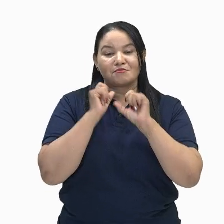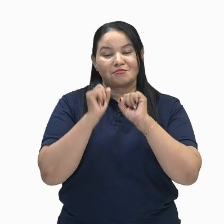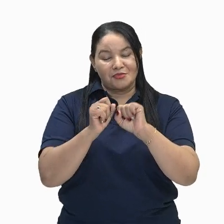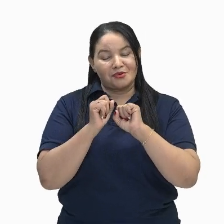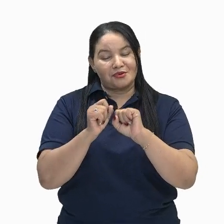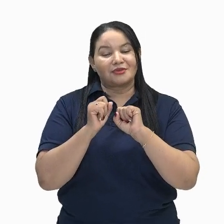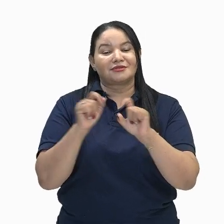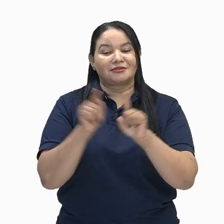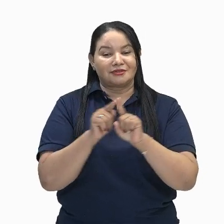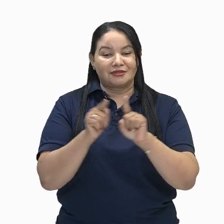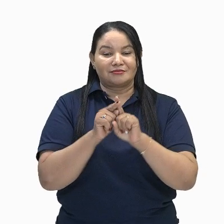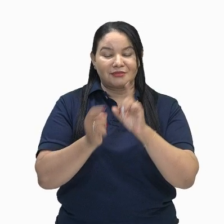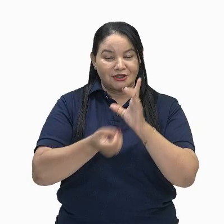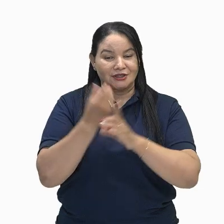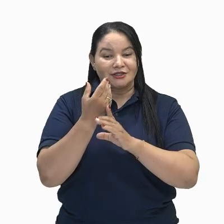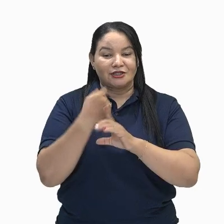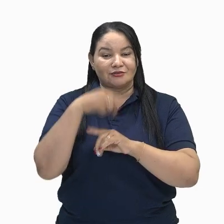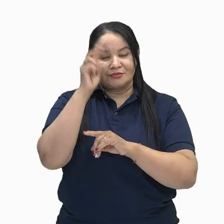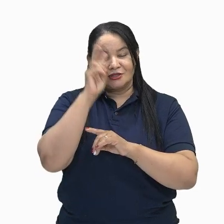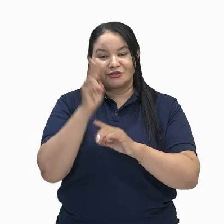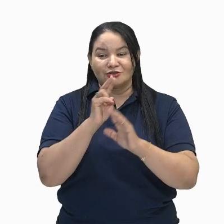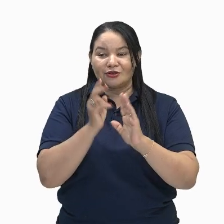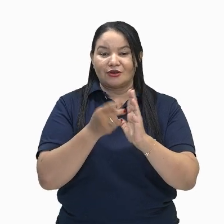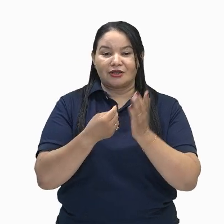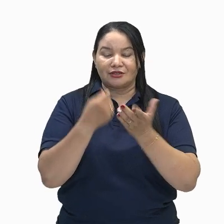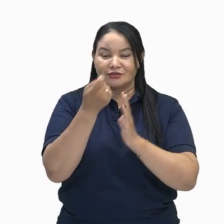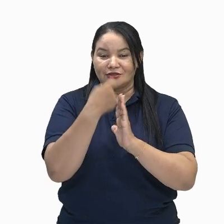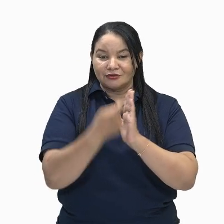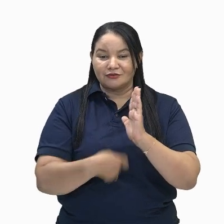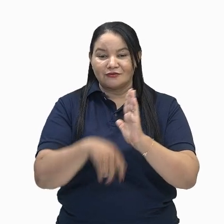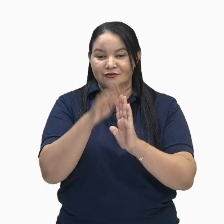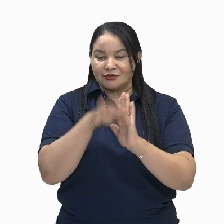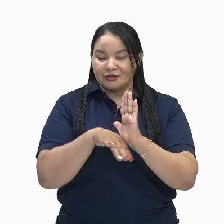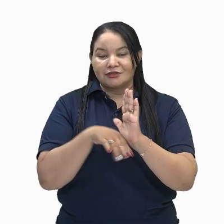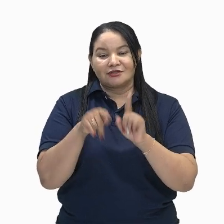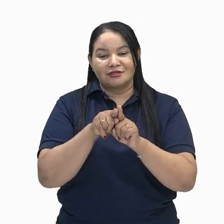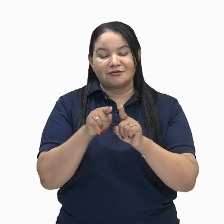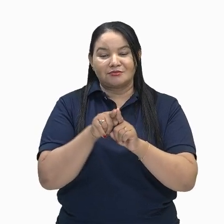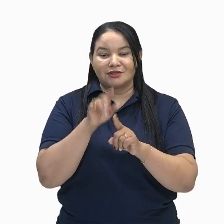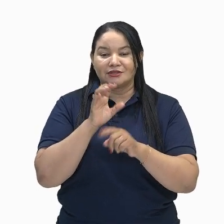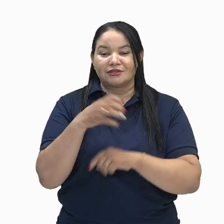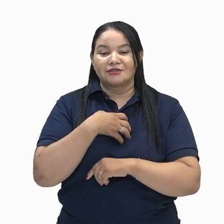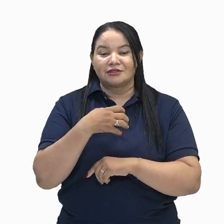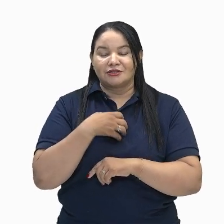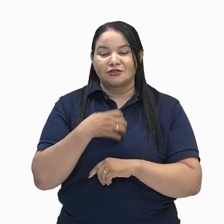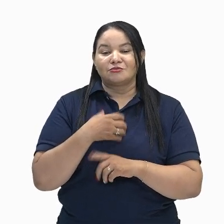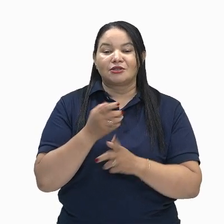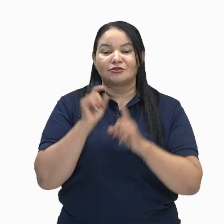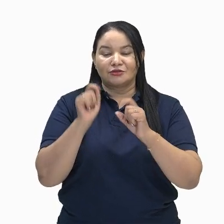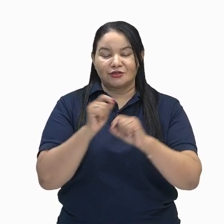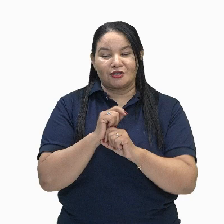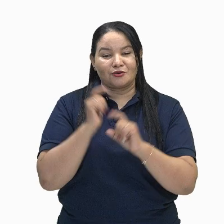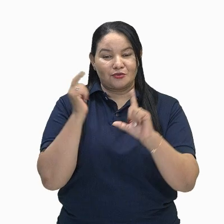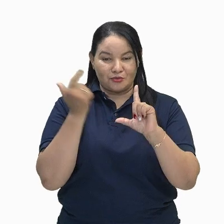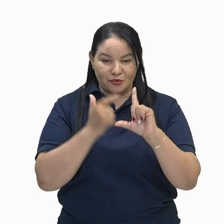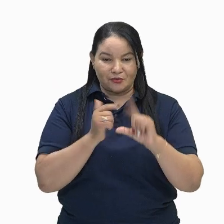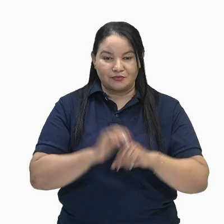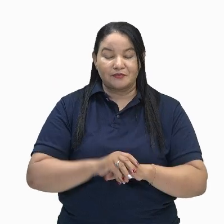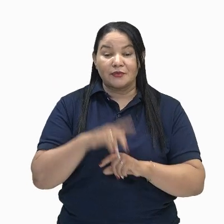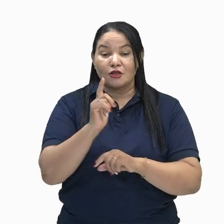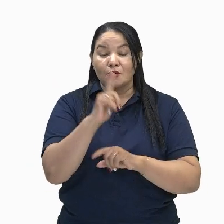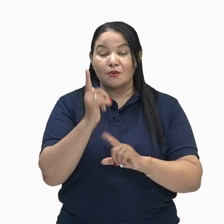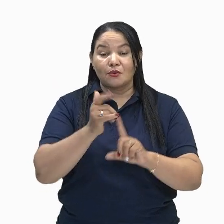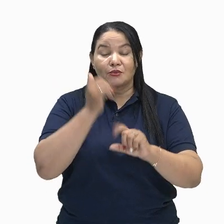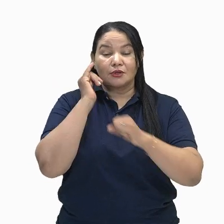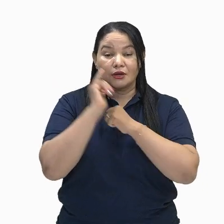uma história para causar esse humor, né, para gerar esse efeito de humor. E uma crônica reflexiva